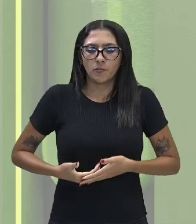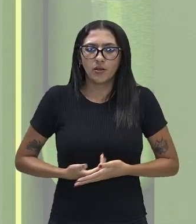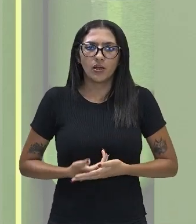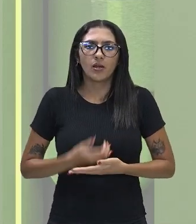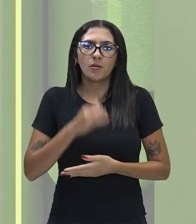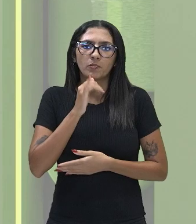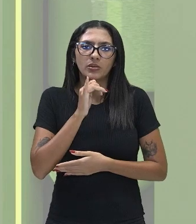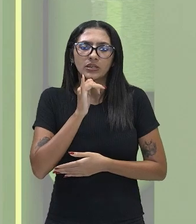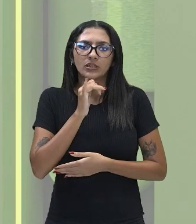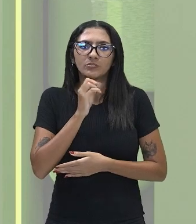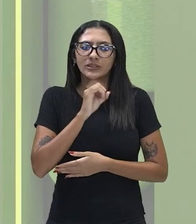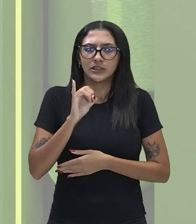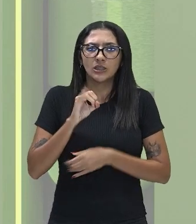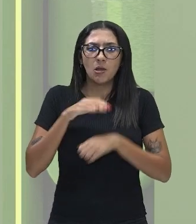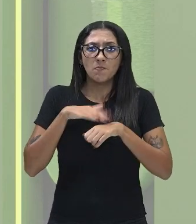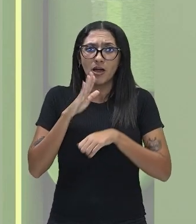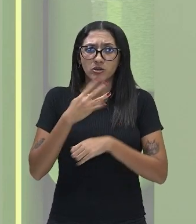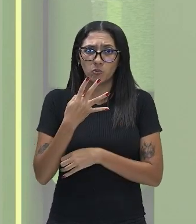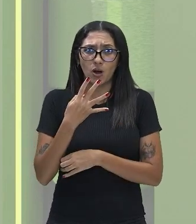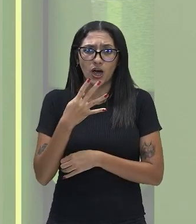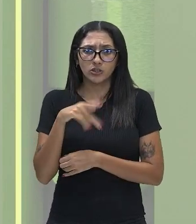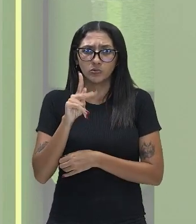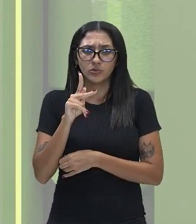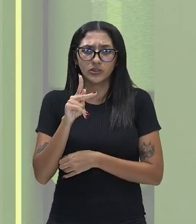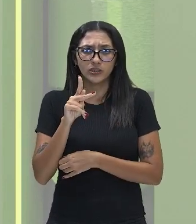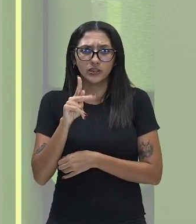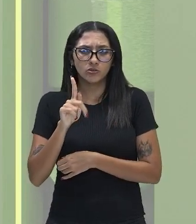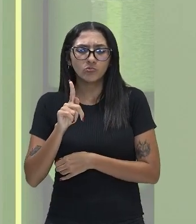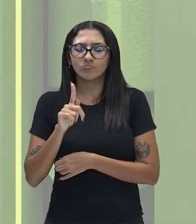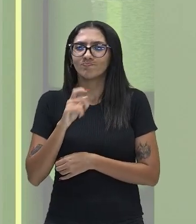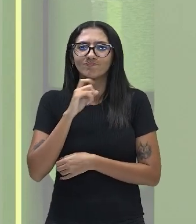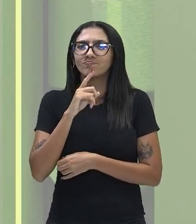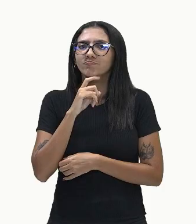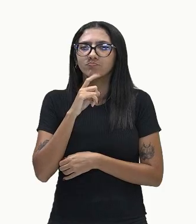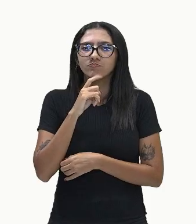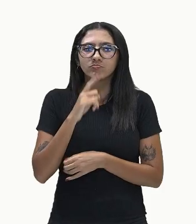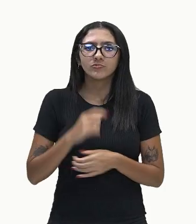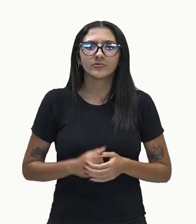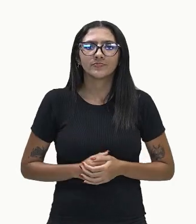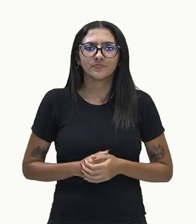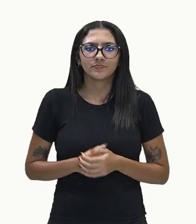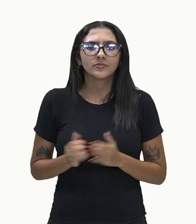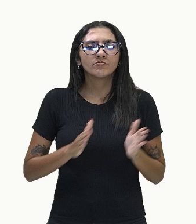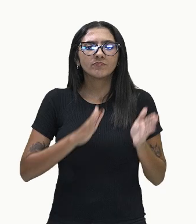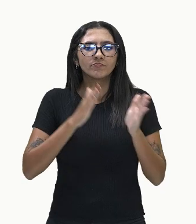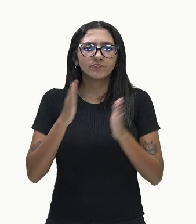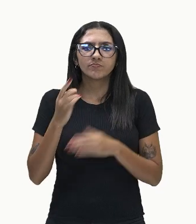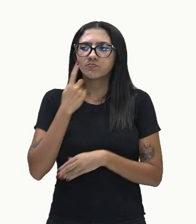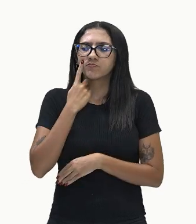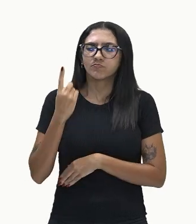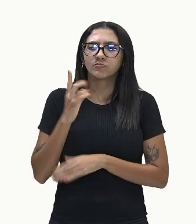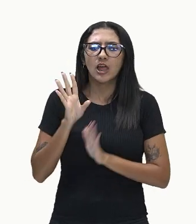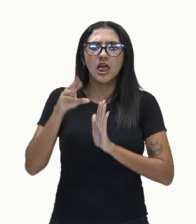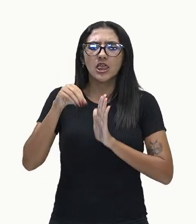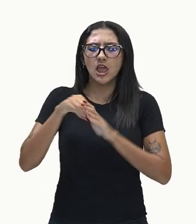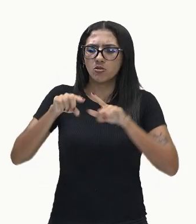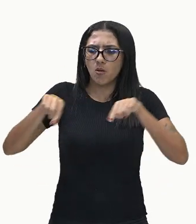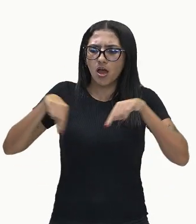quilos não é recomendado o parto de cócoras. Já o parto na água é um parto que